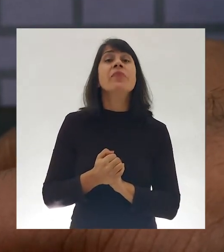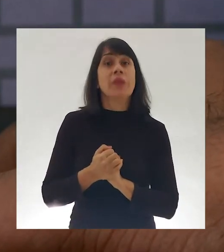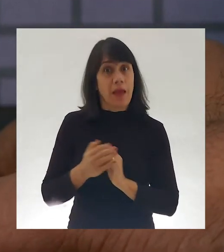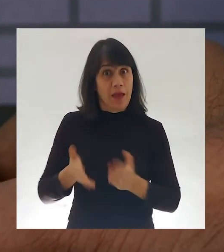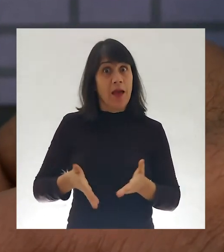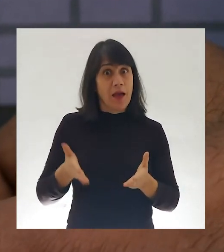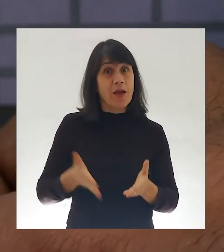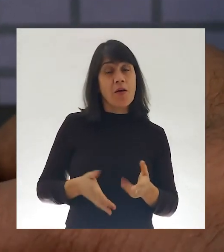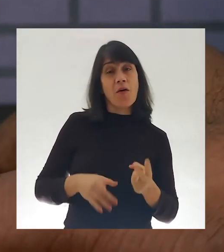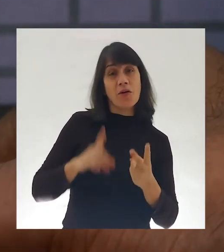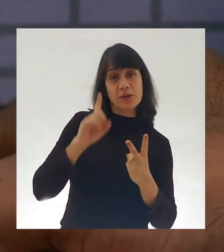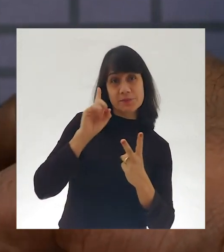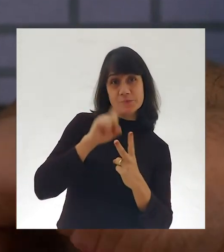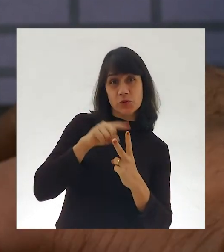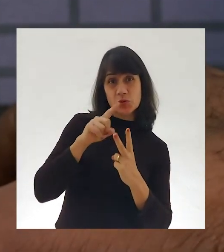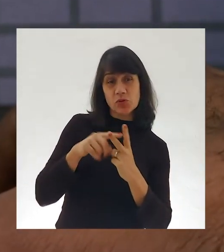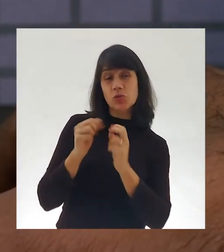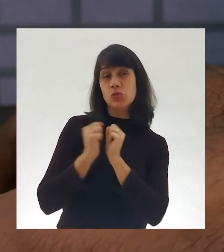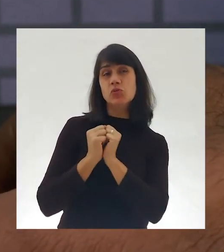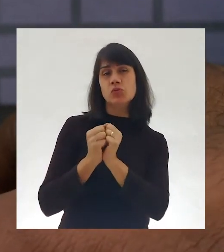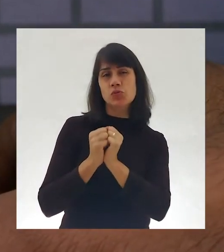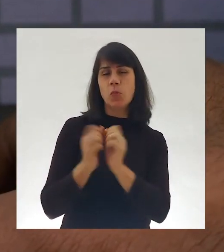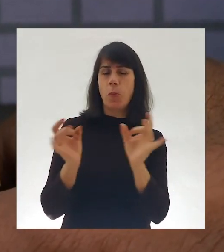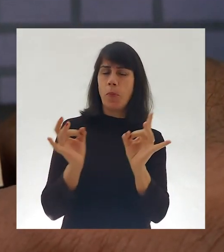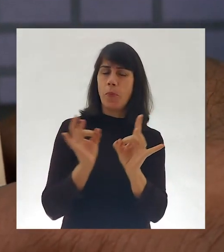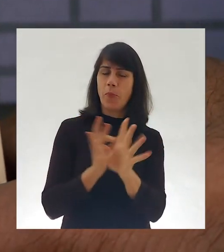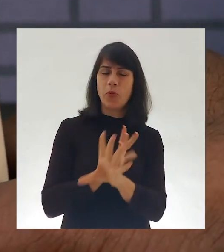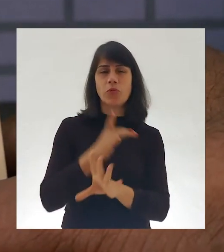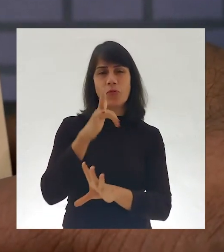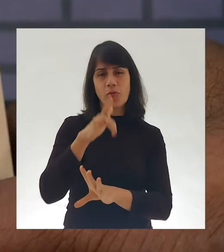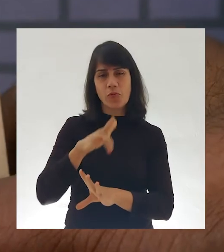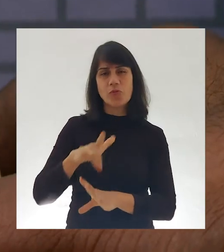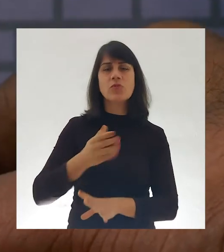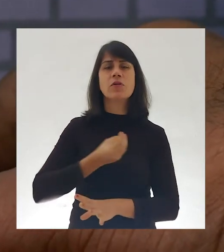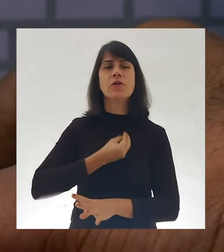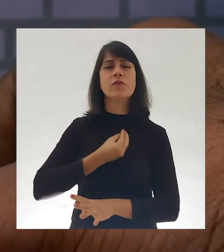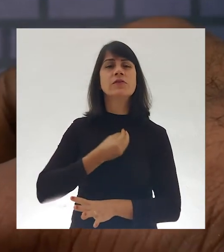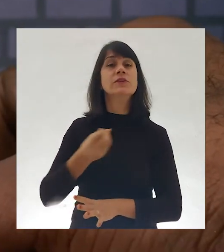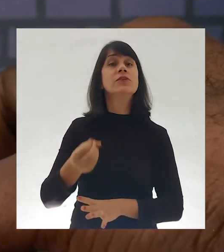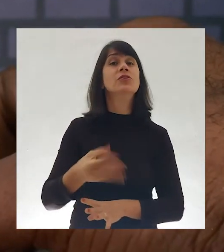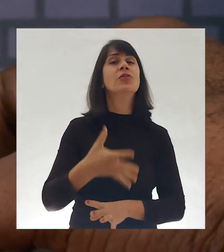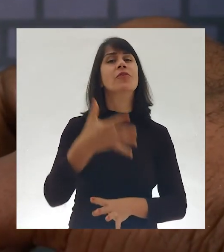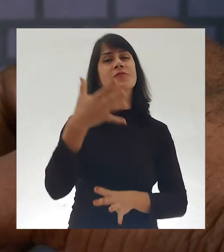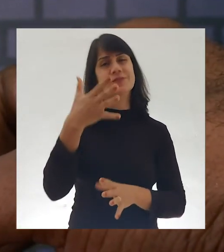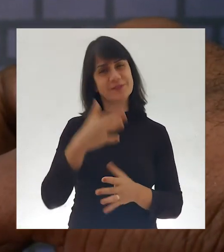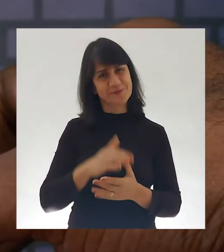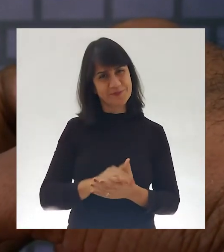Agora, Beatriz está pronta para seguir a sua nova vida.